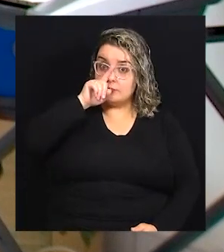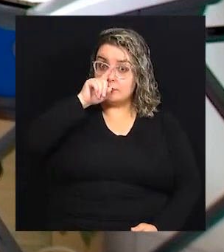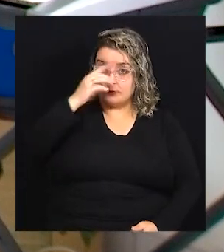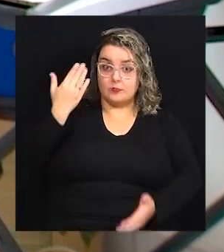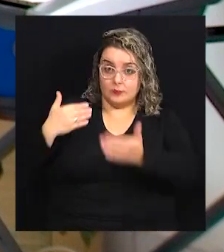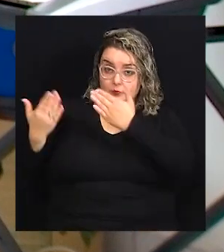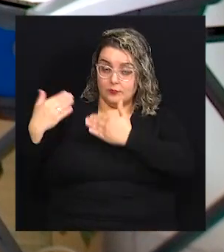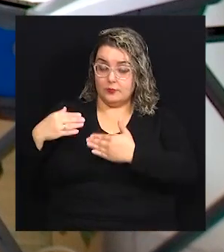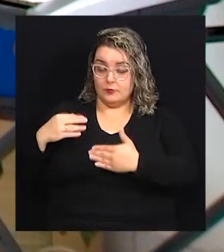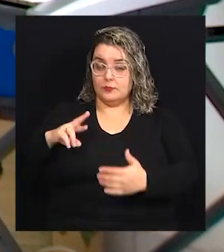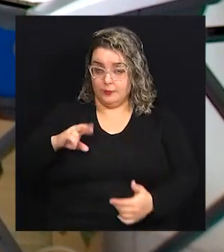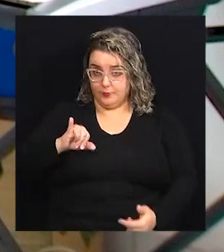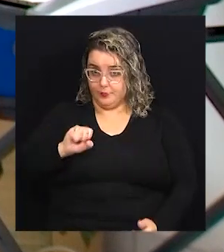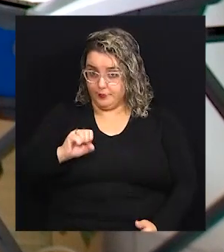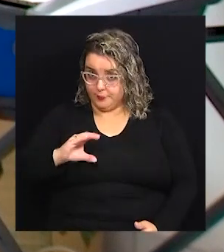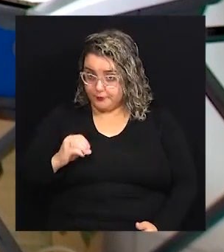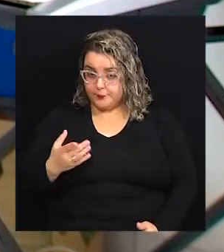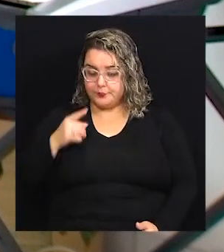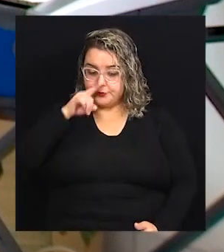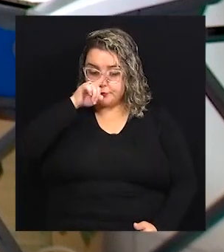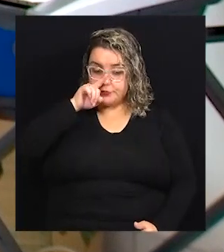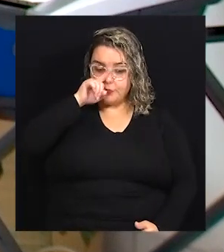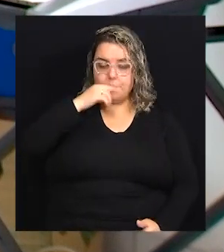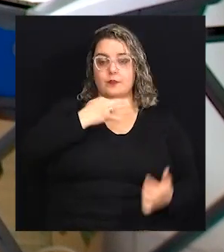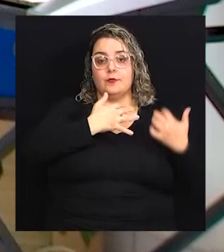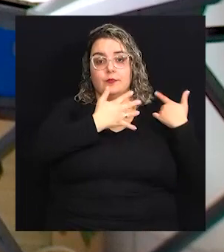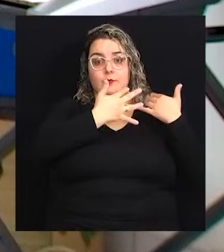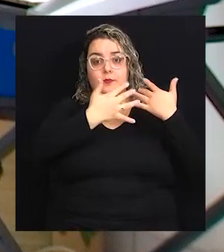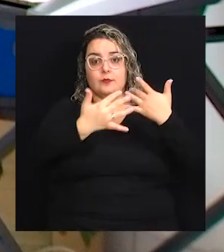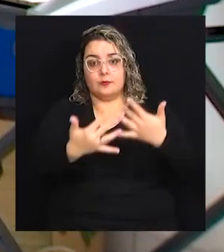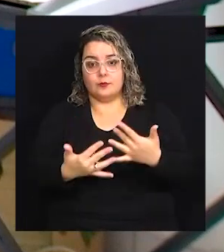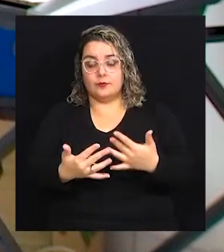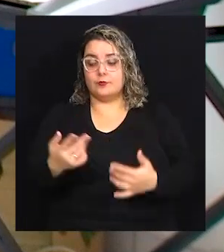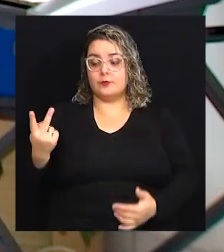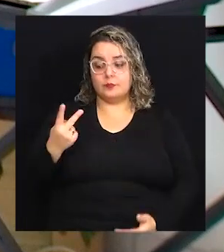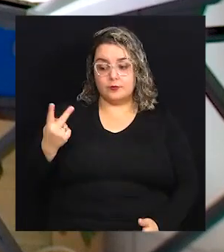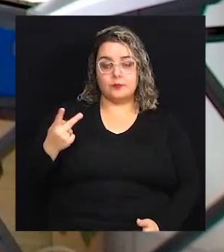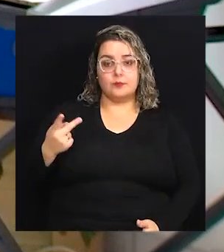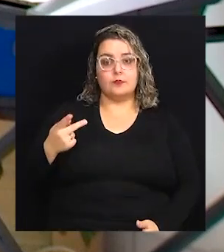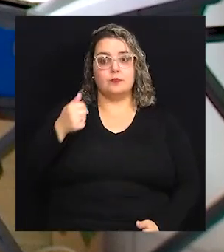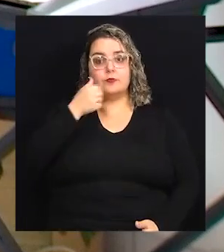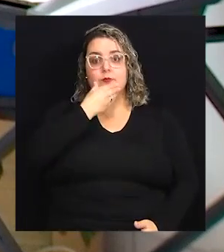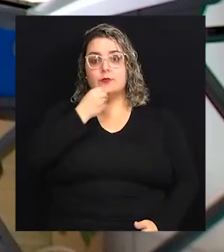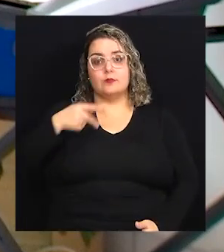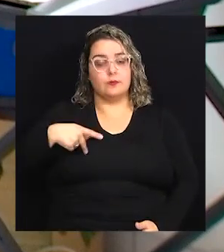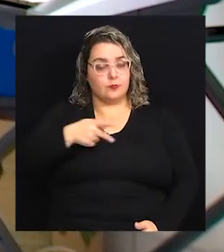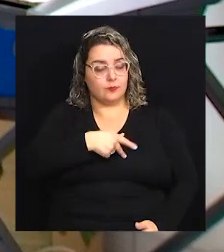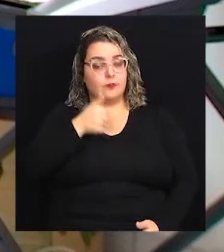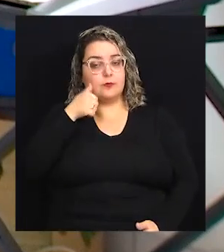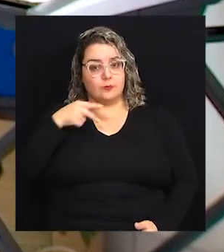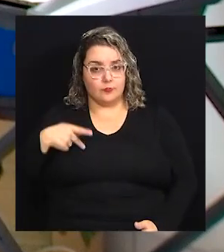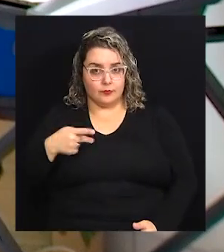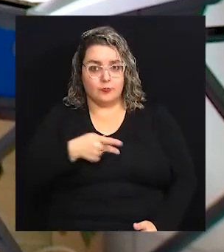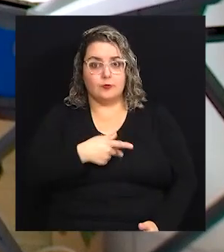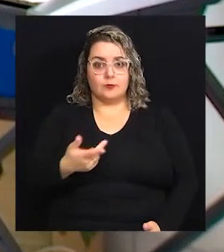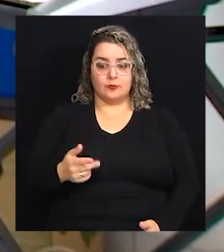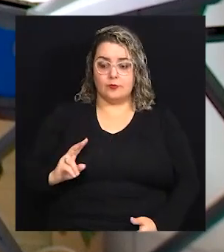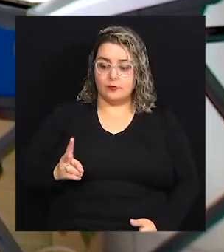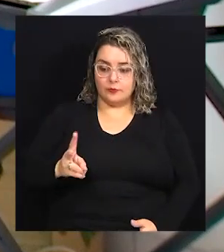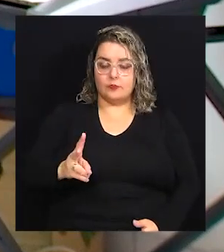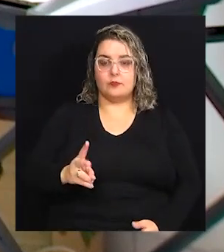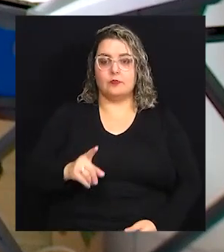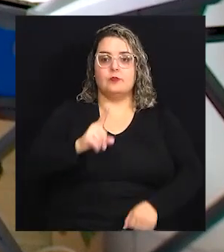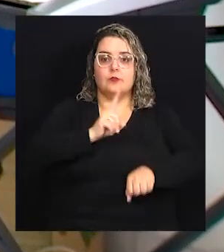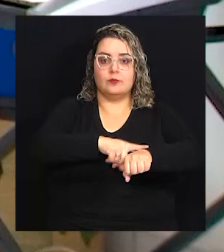nós chamávamos na época, e de lá para cá eles começaram então a trabalhar com essas crianças, sempre era